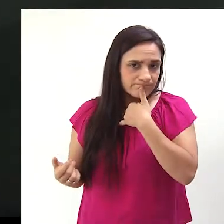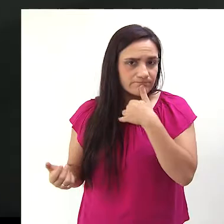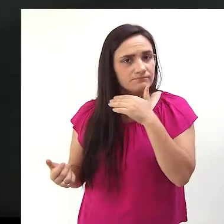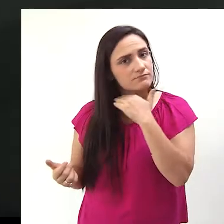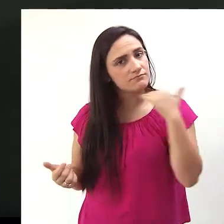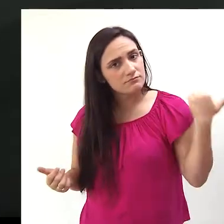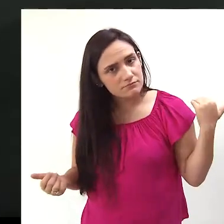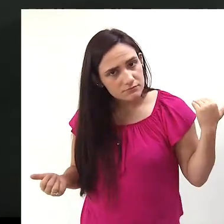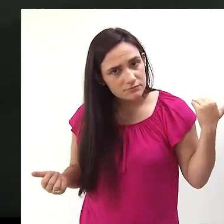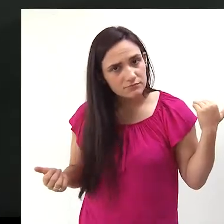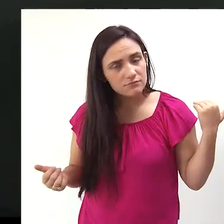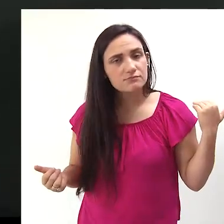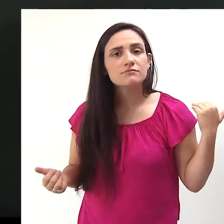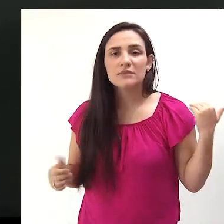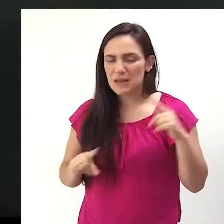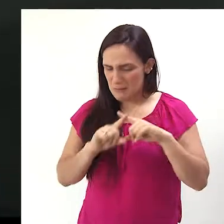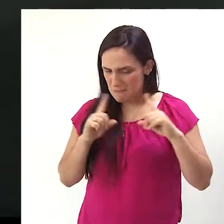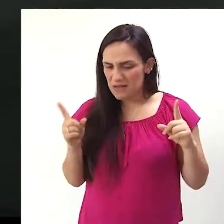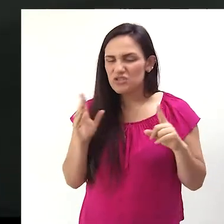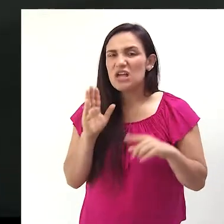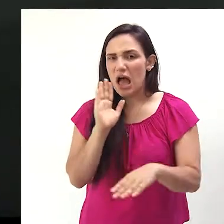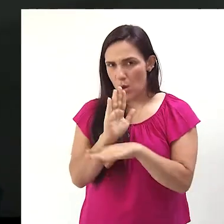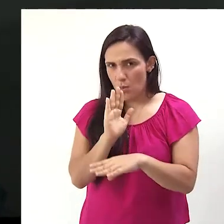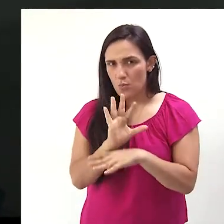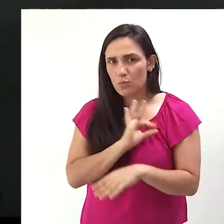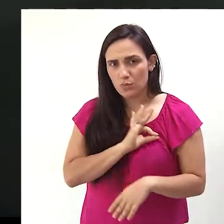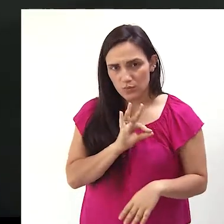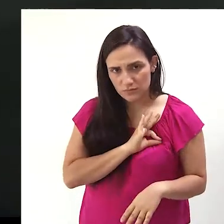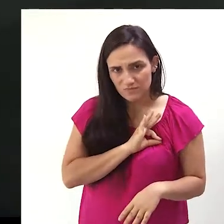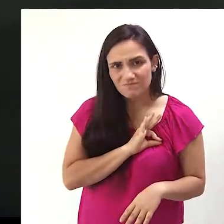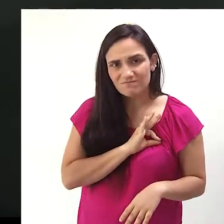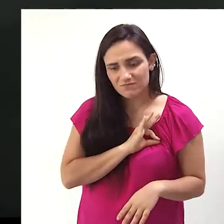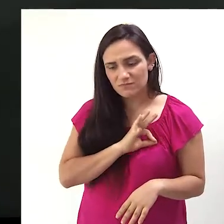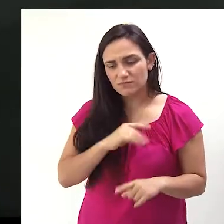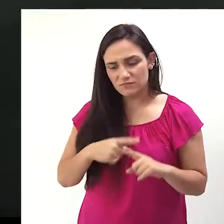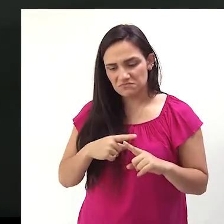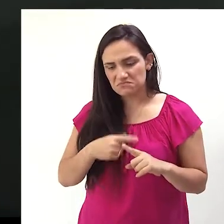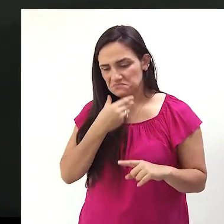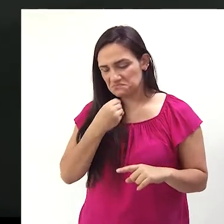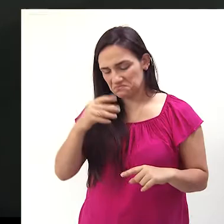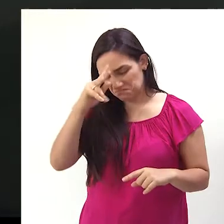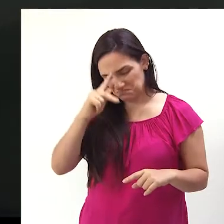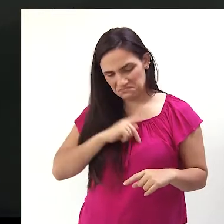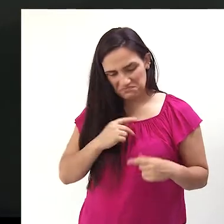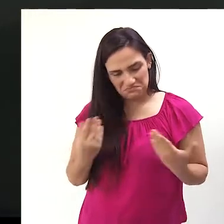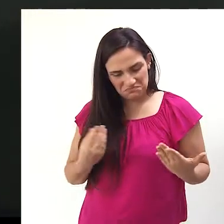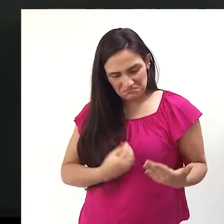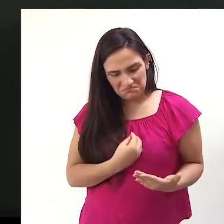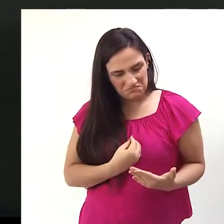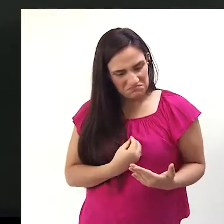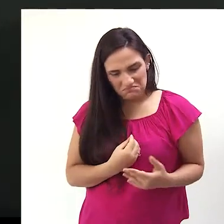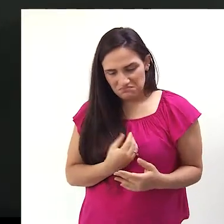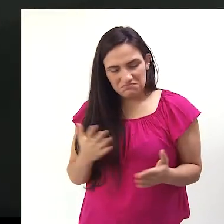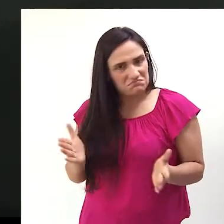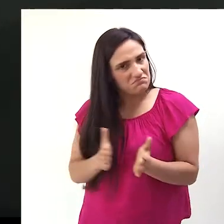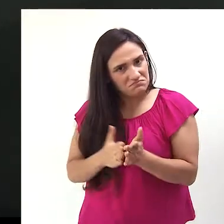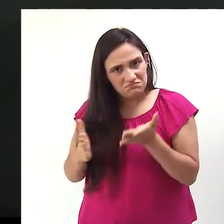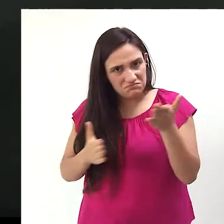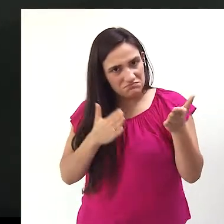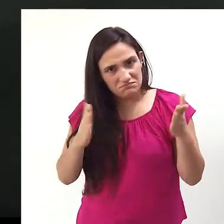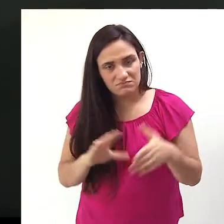deixou, tinha muito a contribuir tanto com a polícia quanto na sua vida pessoal, deixou um filho